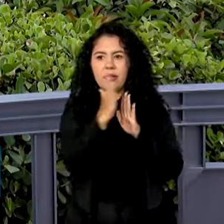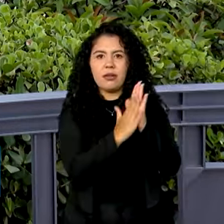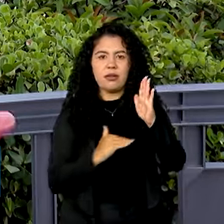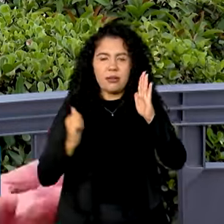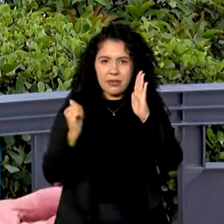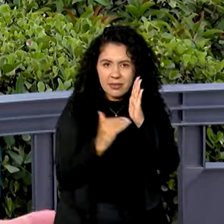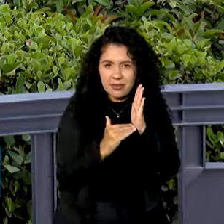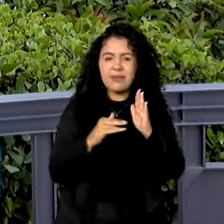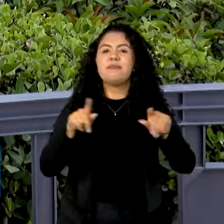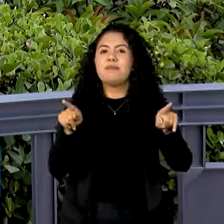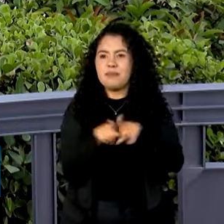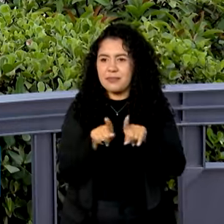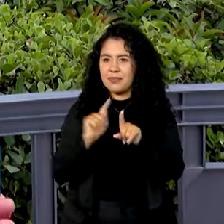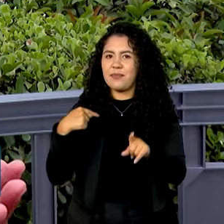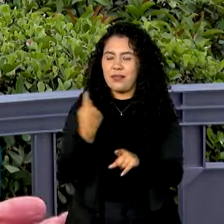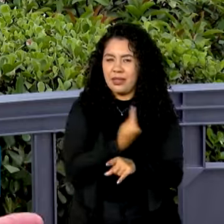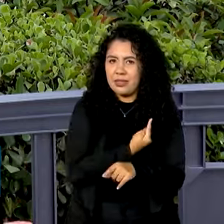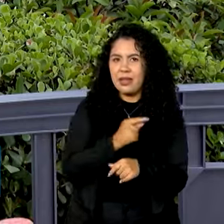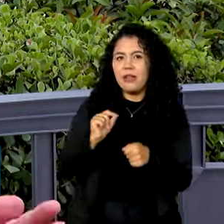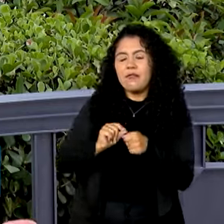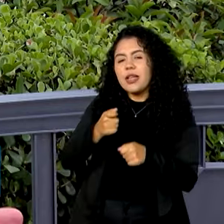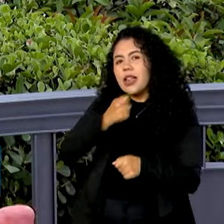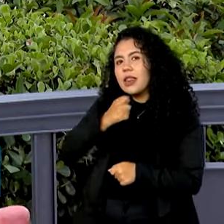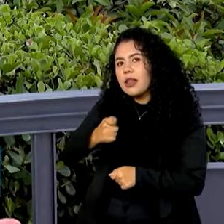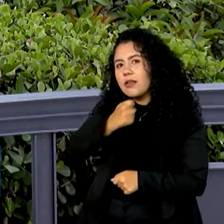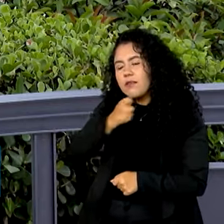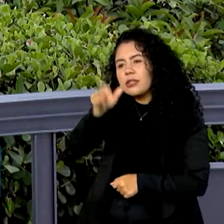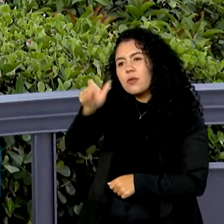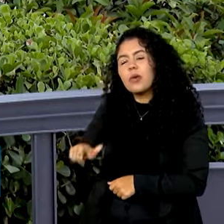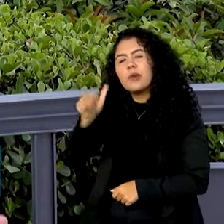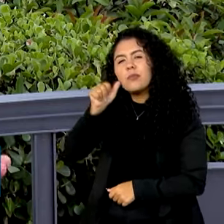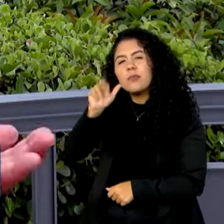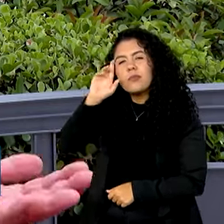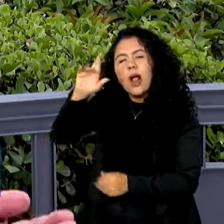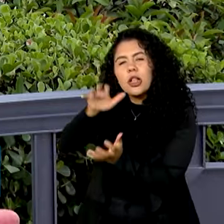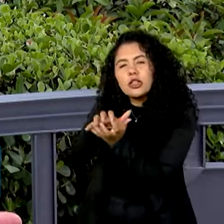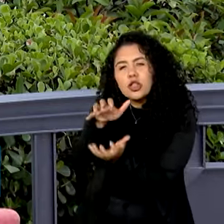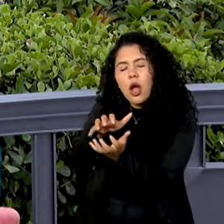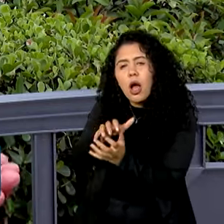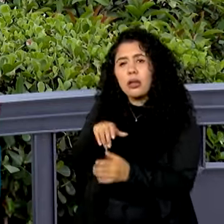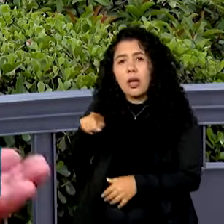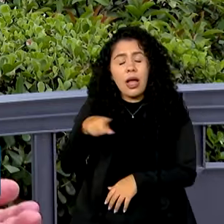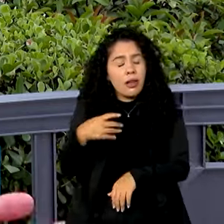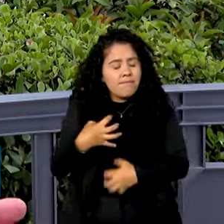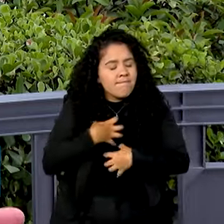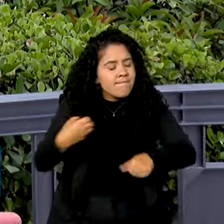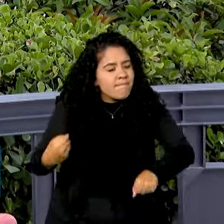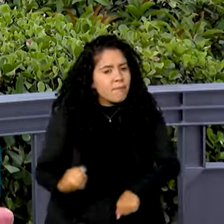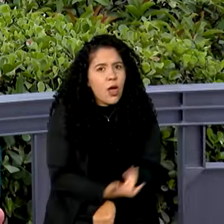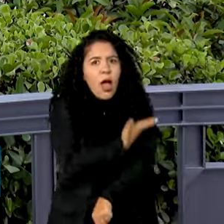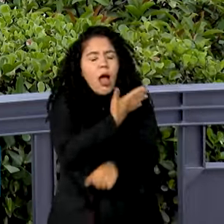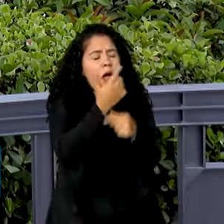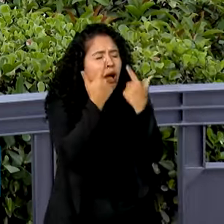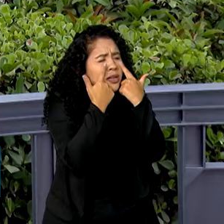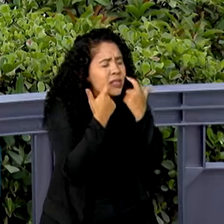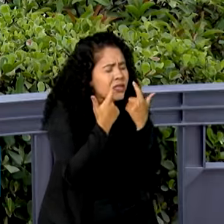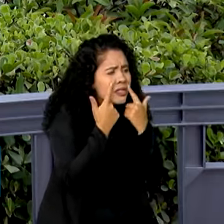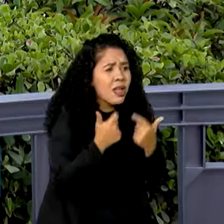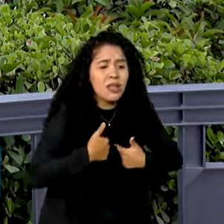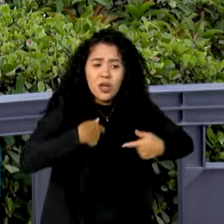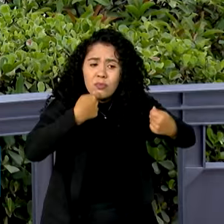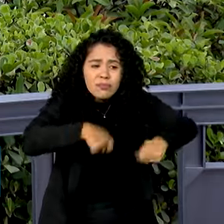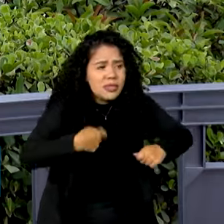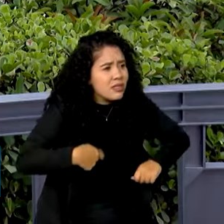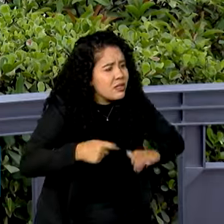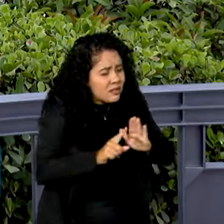e fizemos a entrevista com uma senhora local nativa. Ela quase chorou, ela estava falando assim: eu tenho que sair